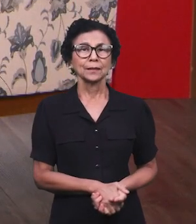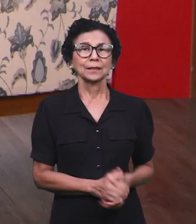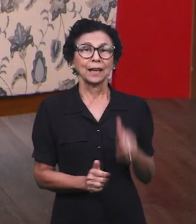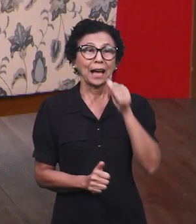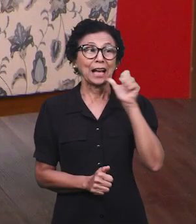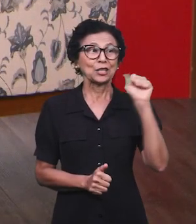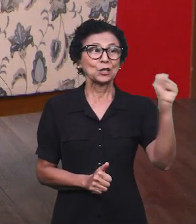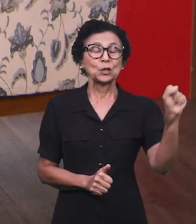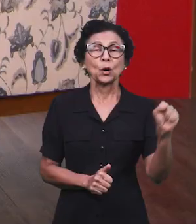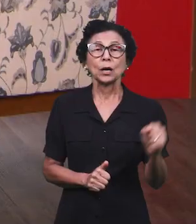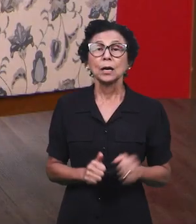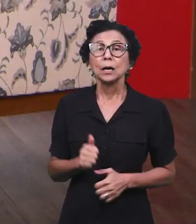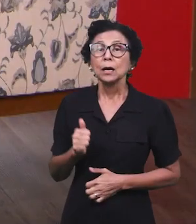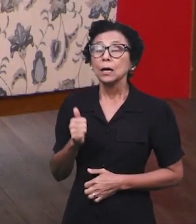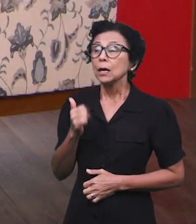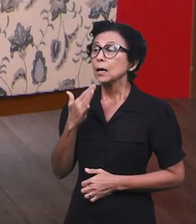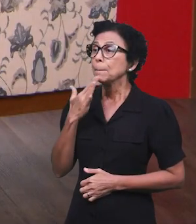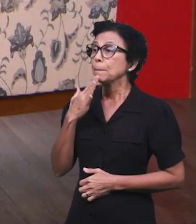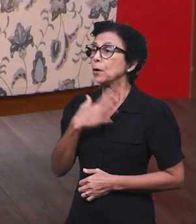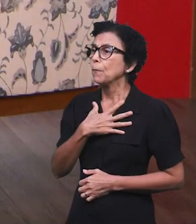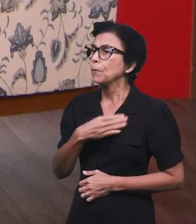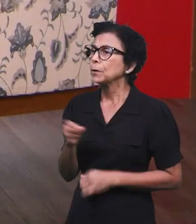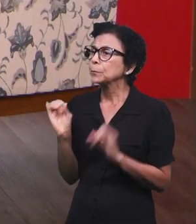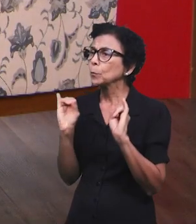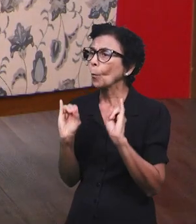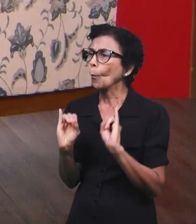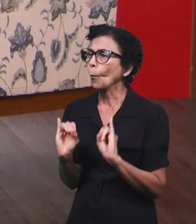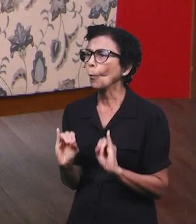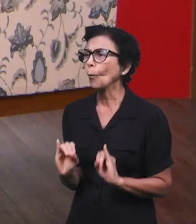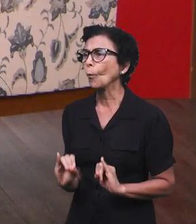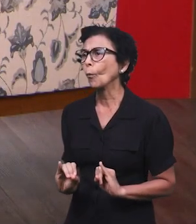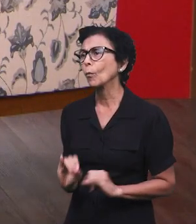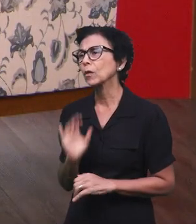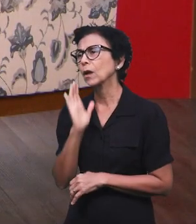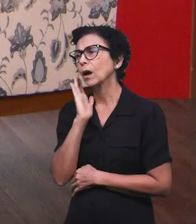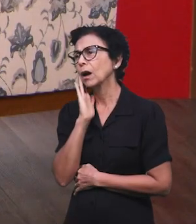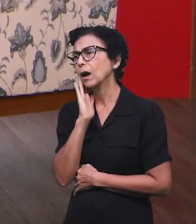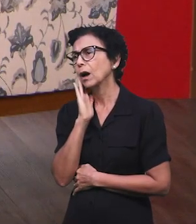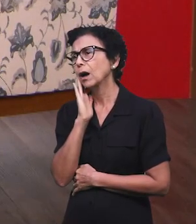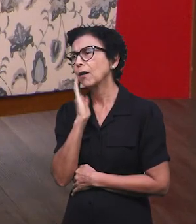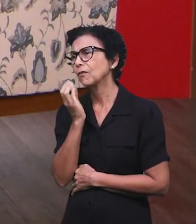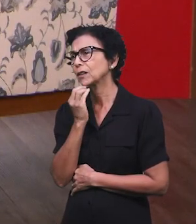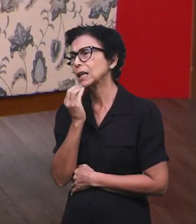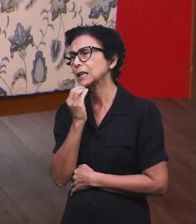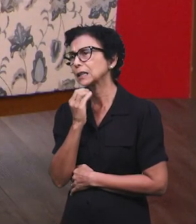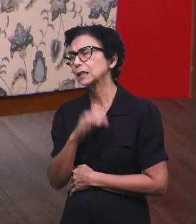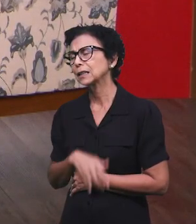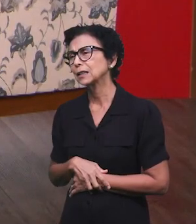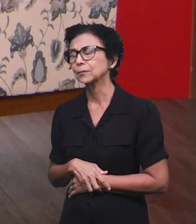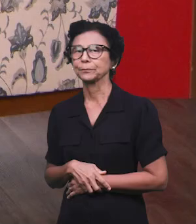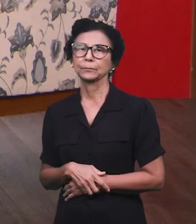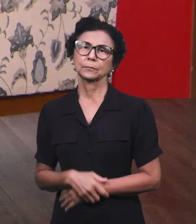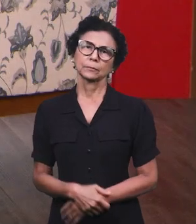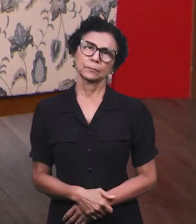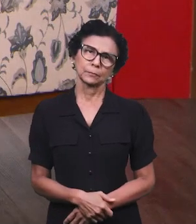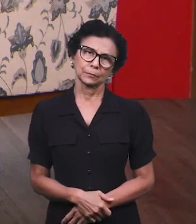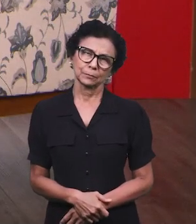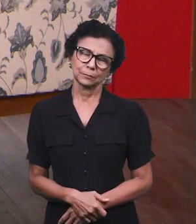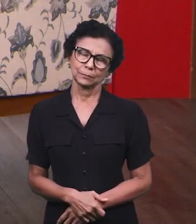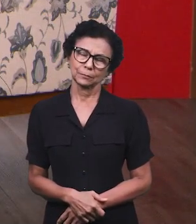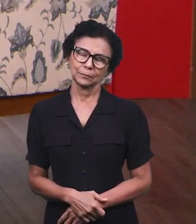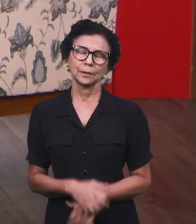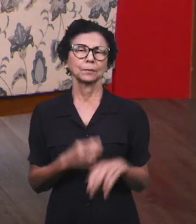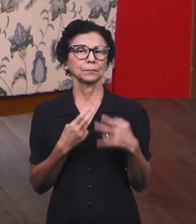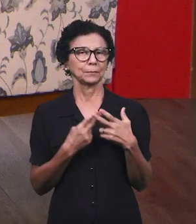às vezes são levadas para um campo de provocação. Olha, longanimidade, paciência,